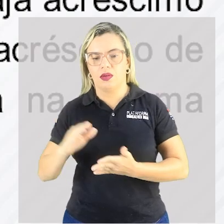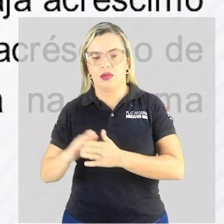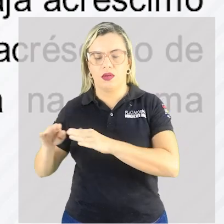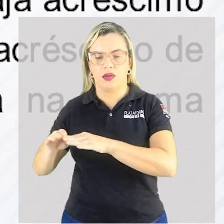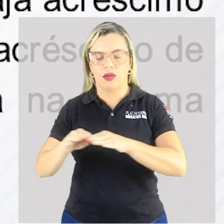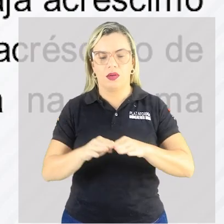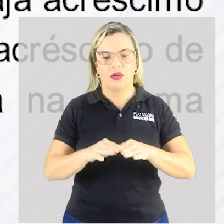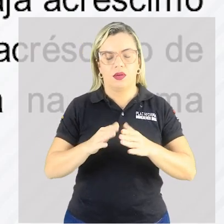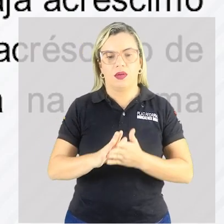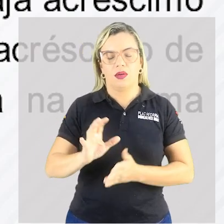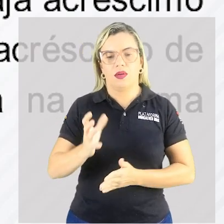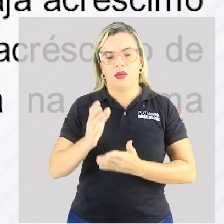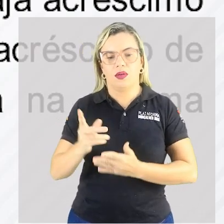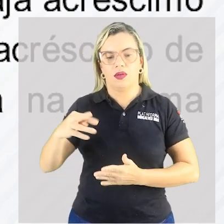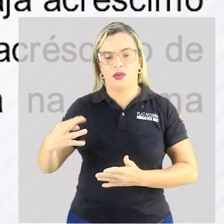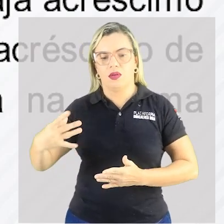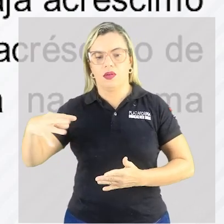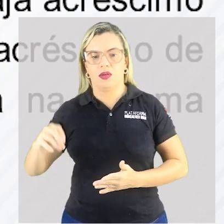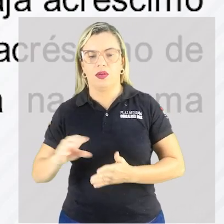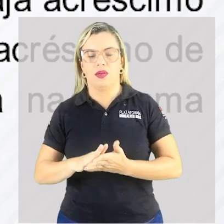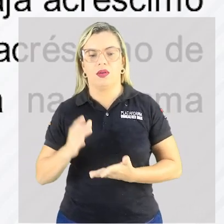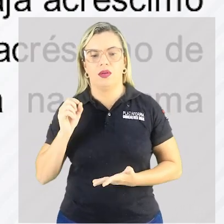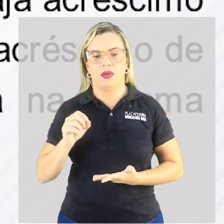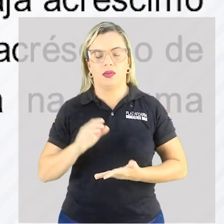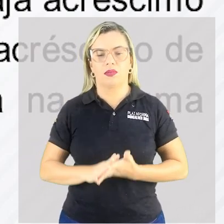mesma proporção. Tranquilo?